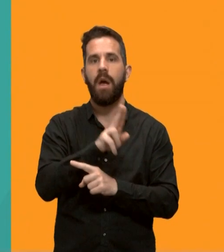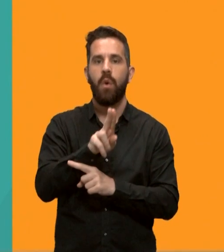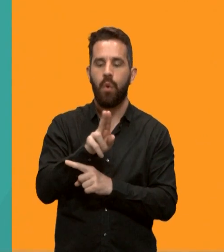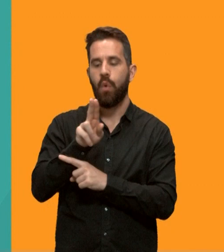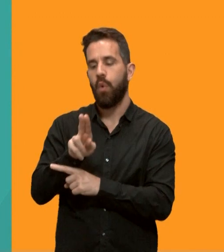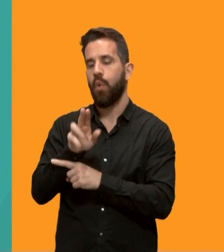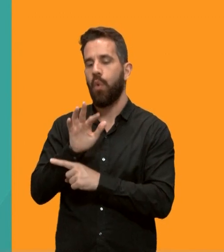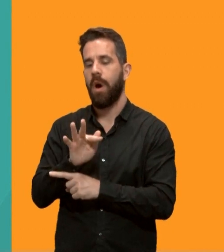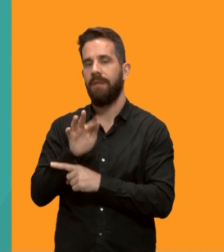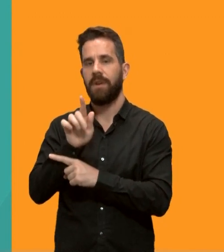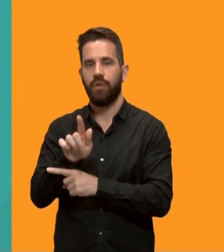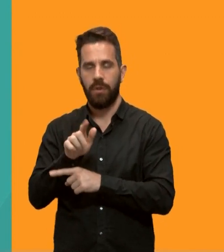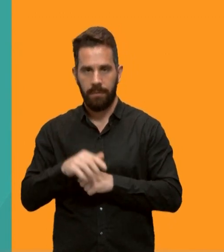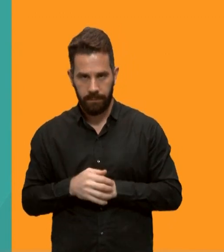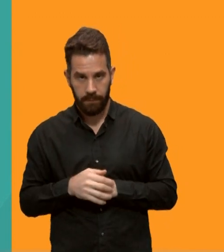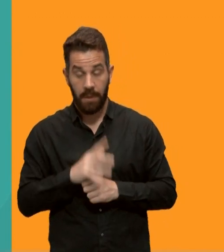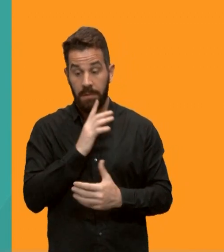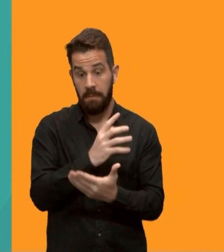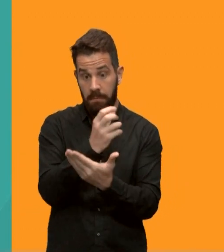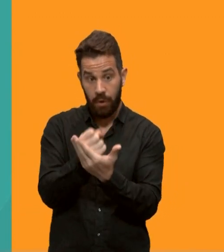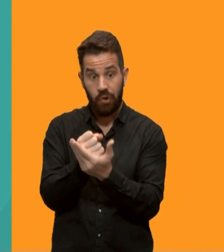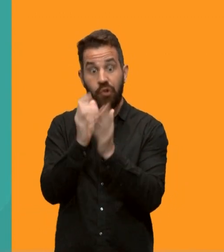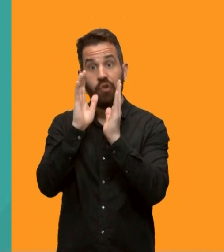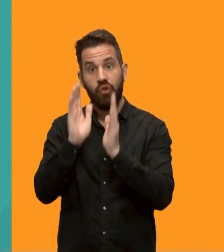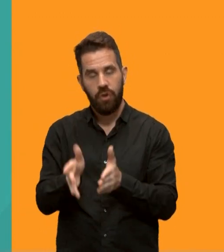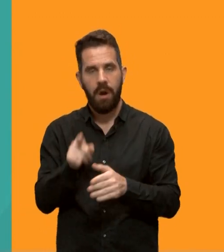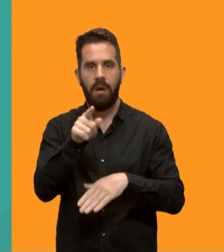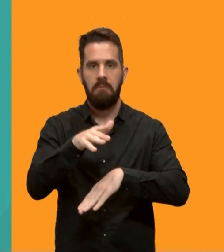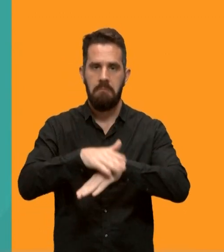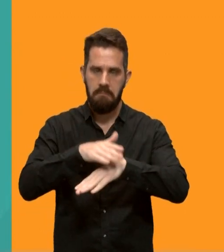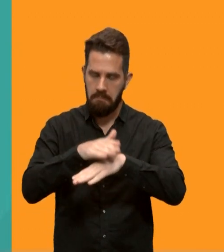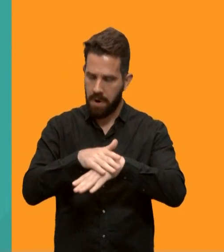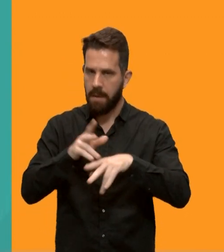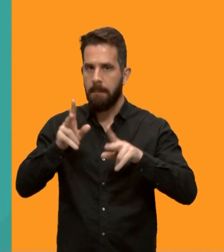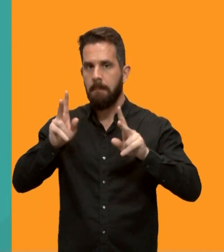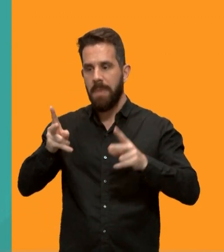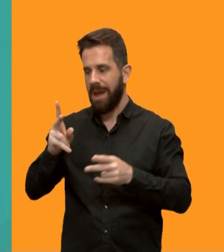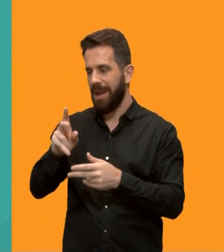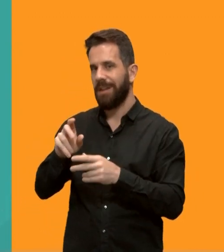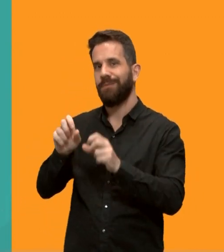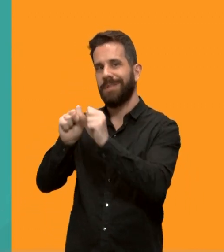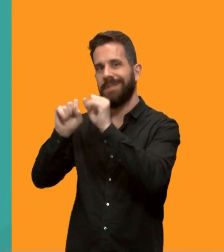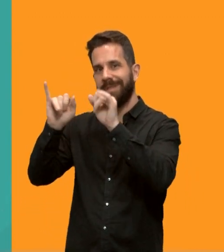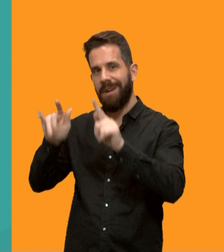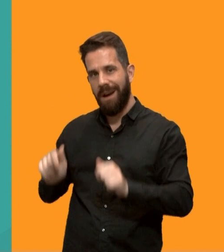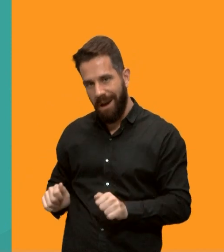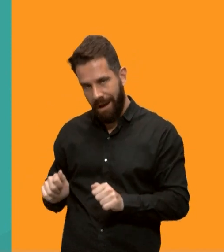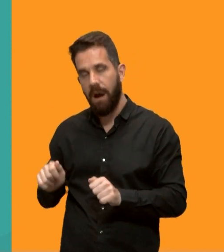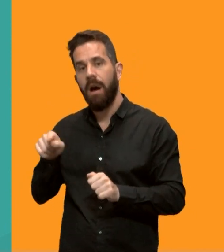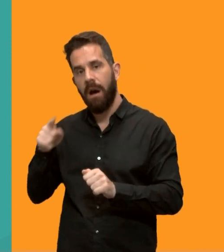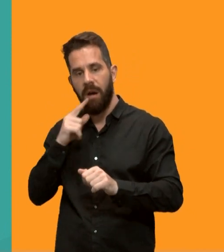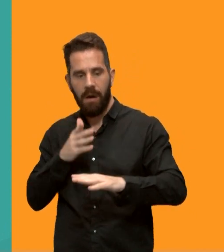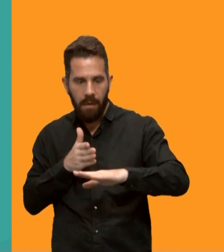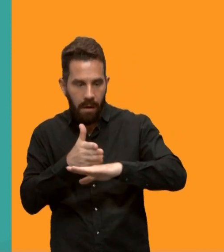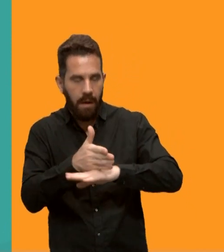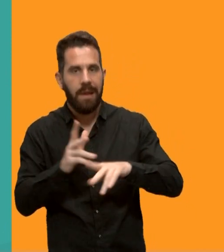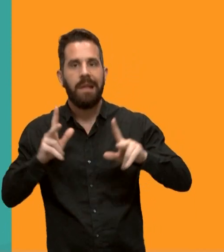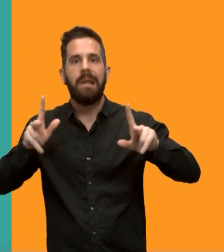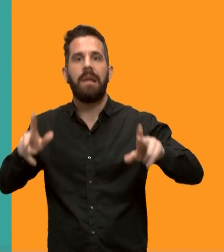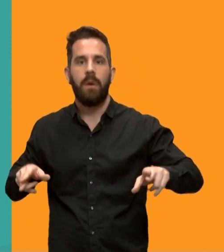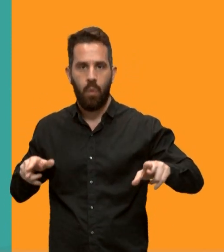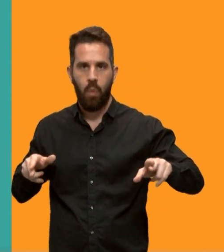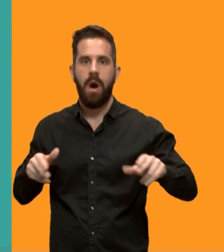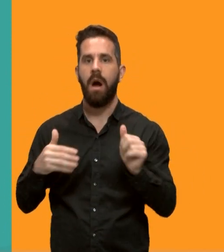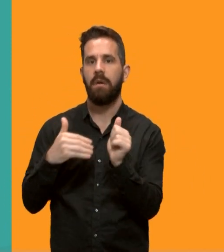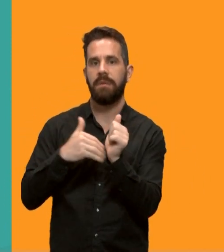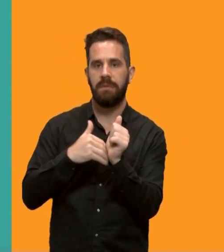a instalação, o usuário do aplicativo deve realizar o login usando o mesmo registro do cigarro. É necessário ainda que o estudante tenha uma